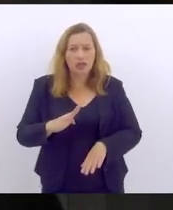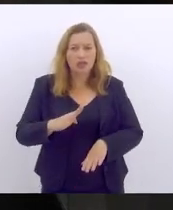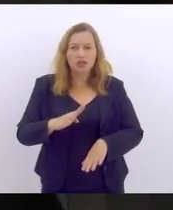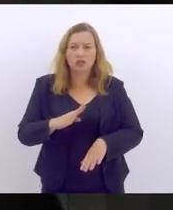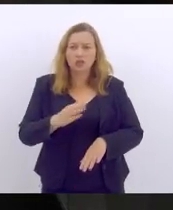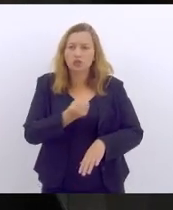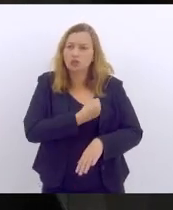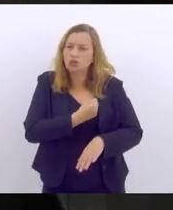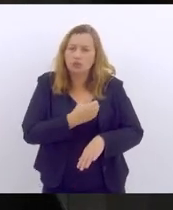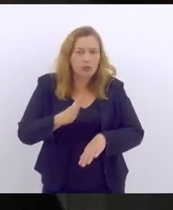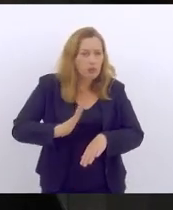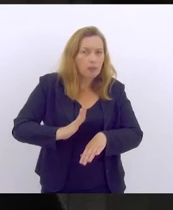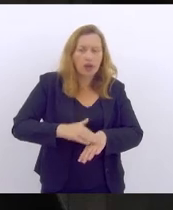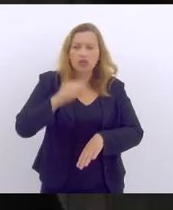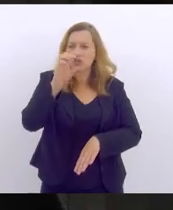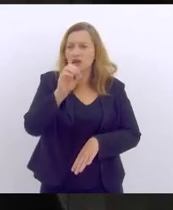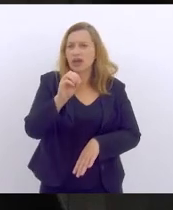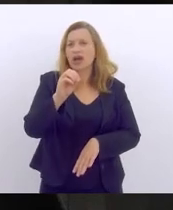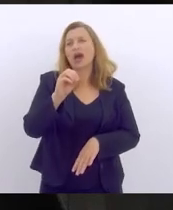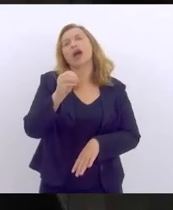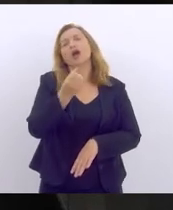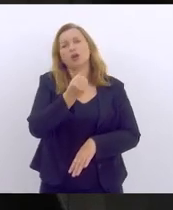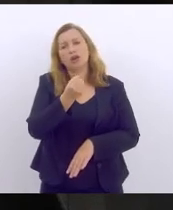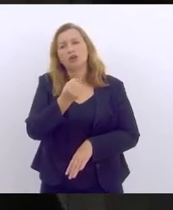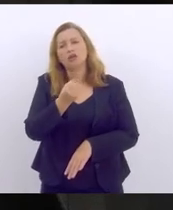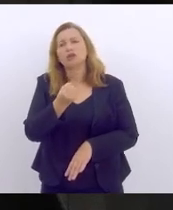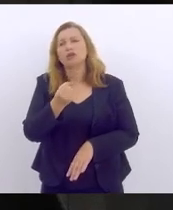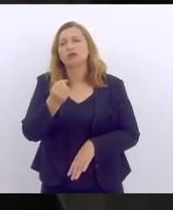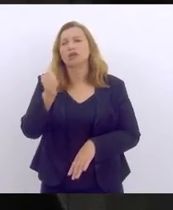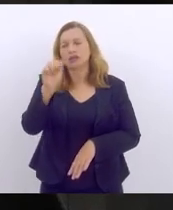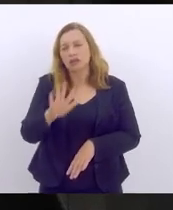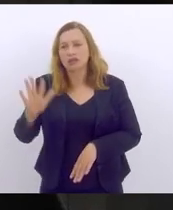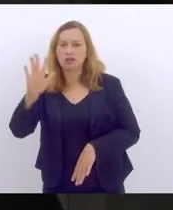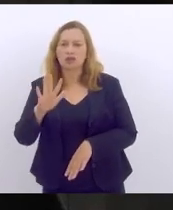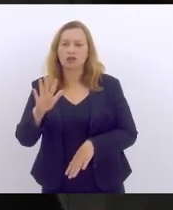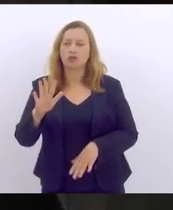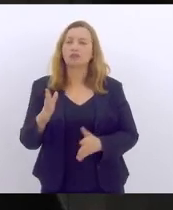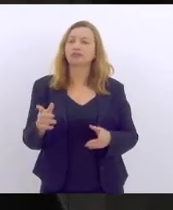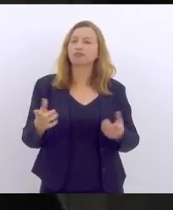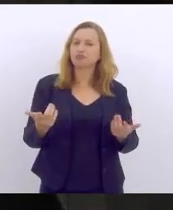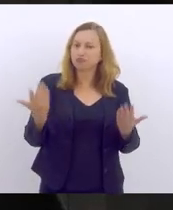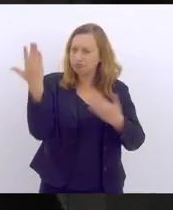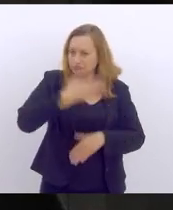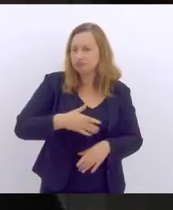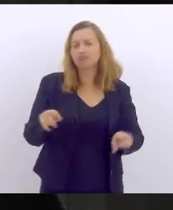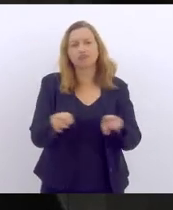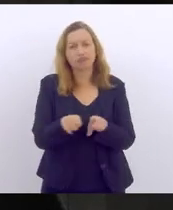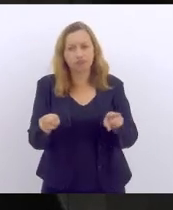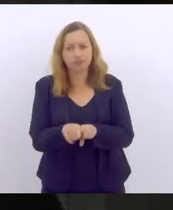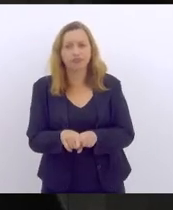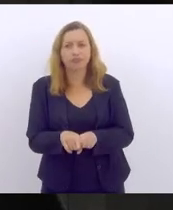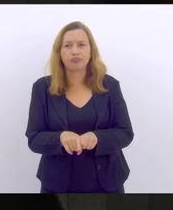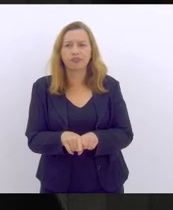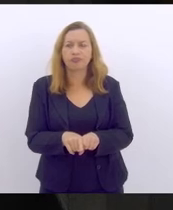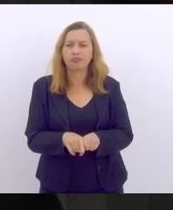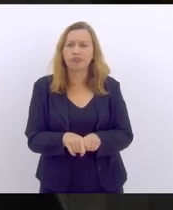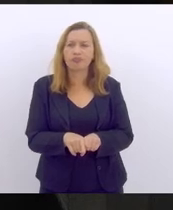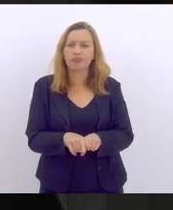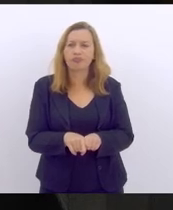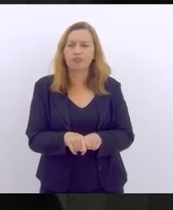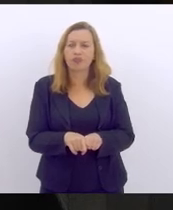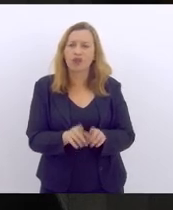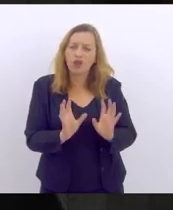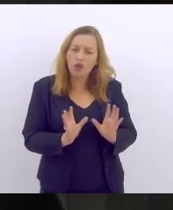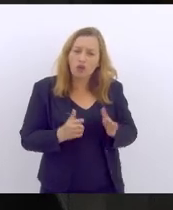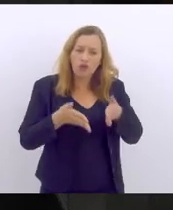e Acima da Média Nacional o que prova também o quadro de extrema concentração de